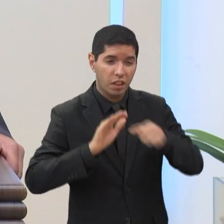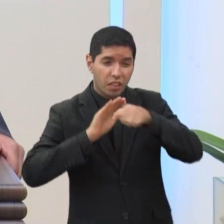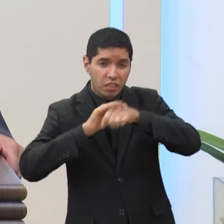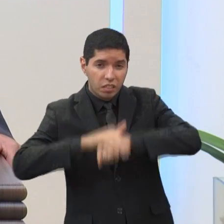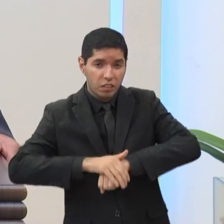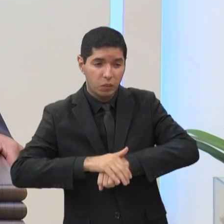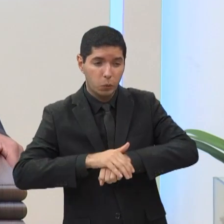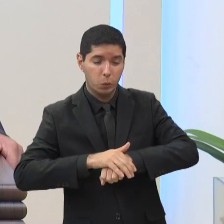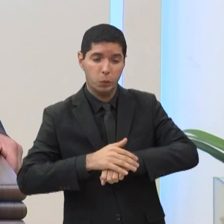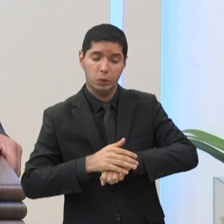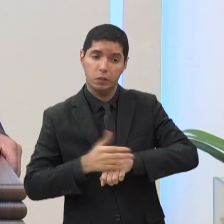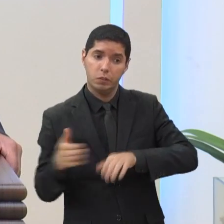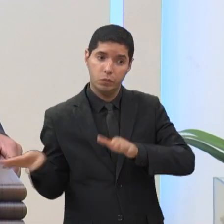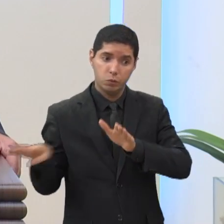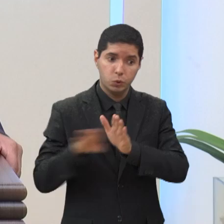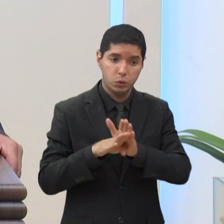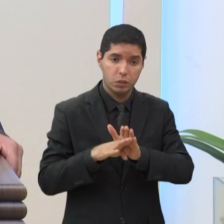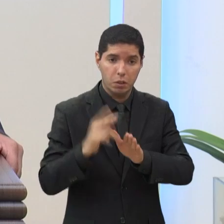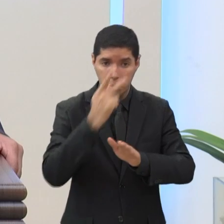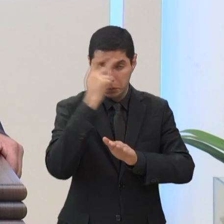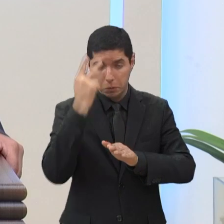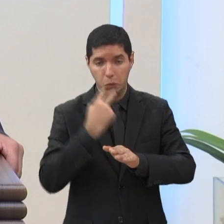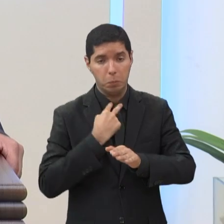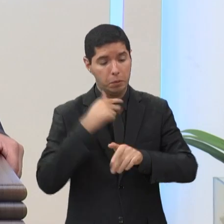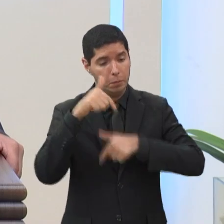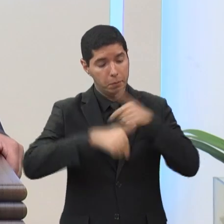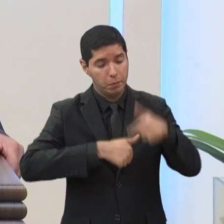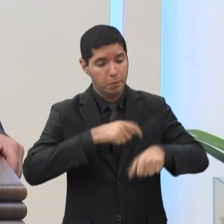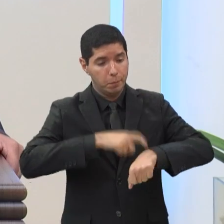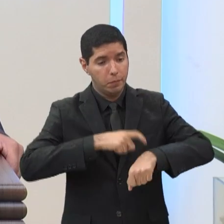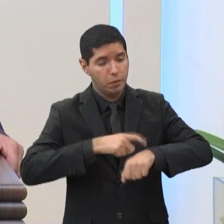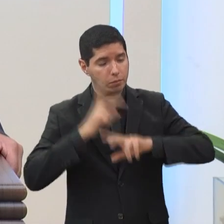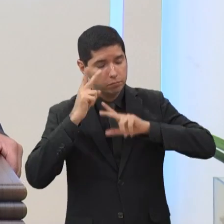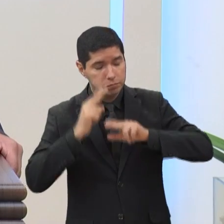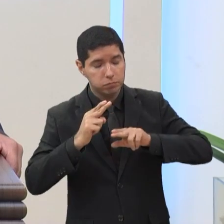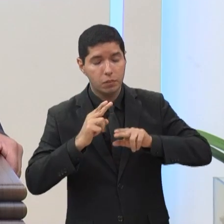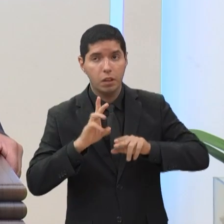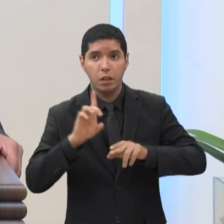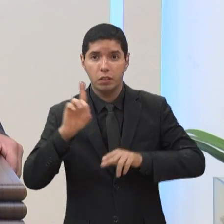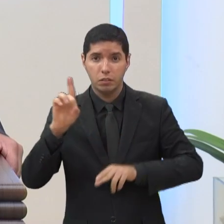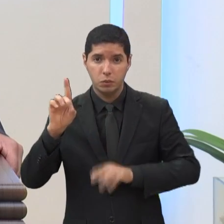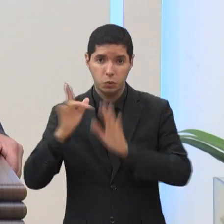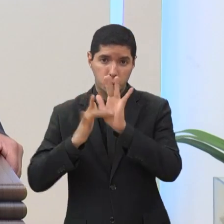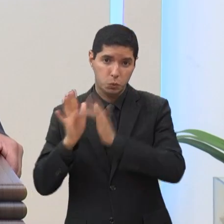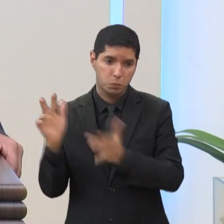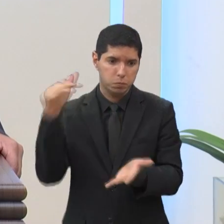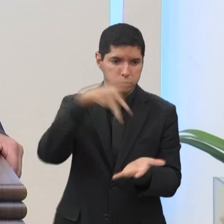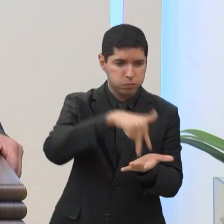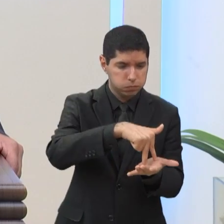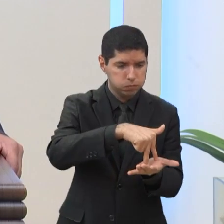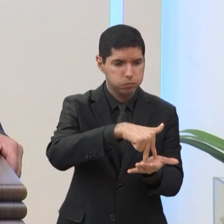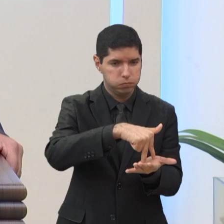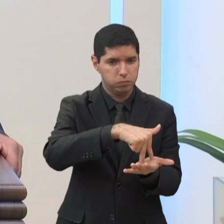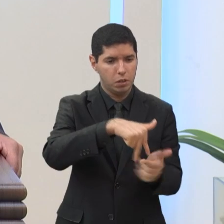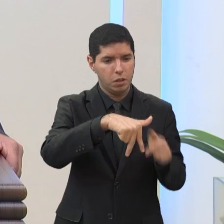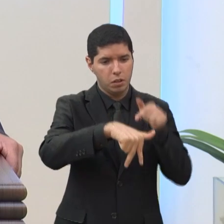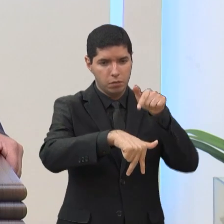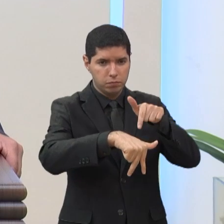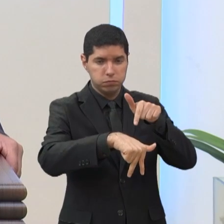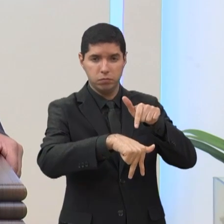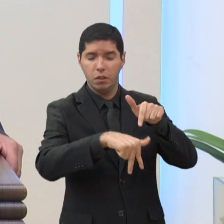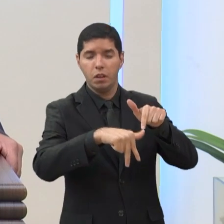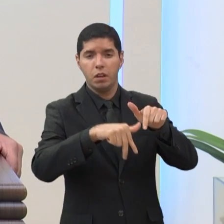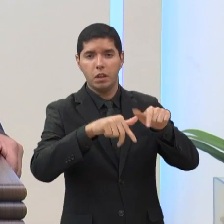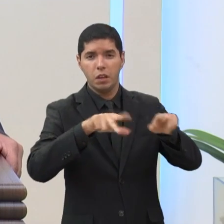pode trabalhar. Enquanto estou no mundo, sou a luz do mundo. Tendo dito isso, cuspiu na